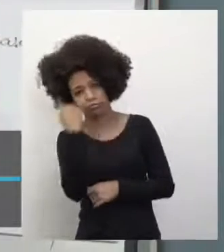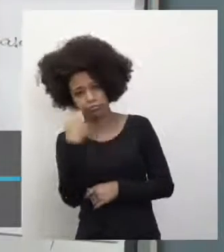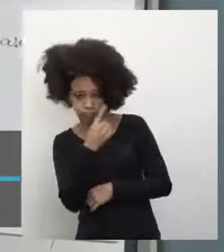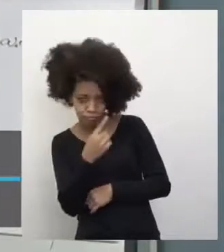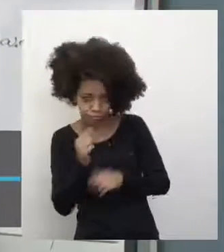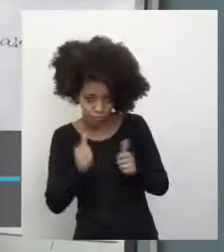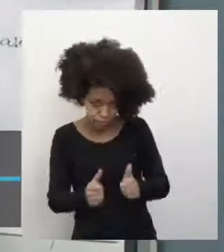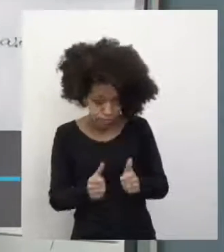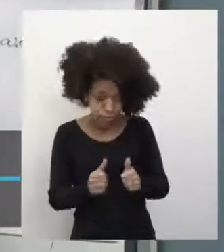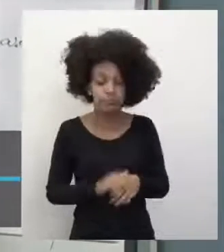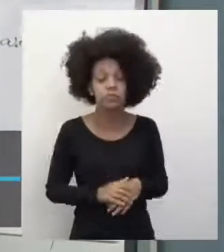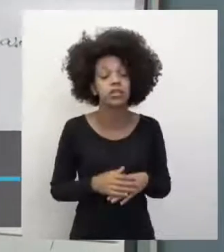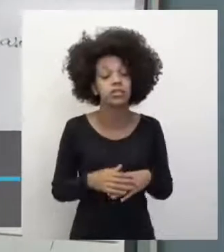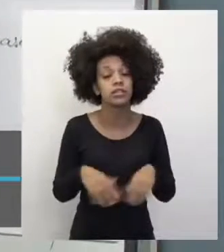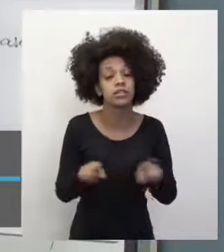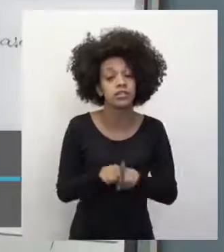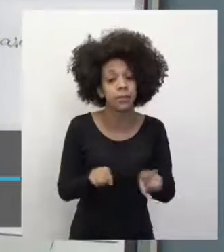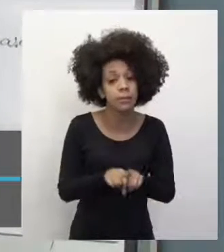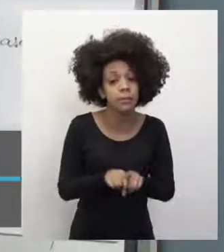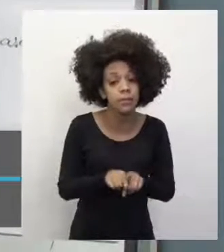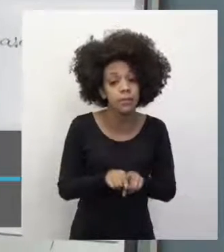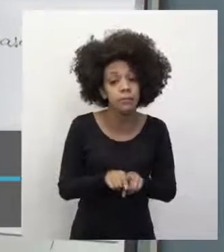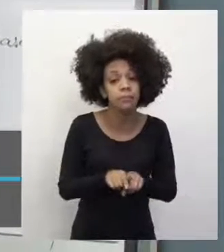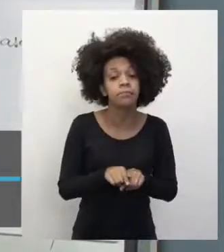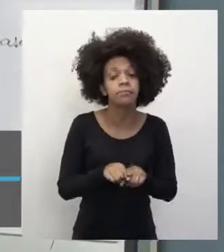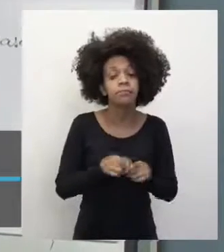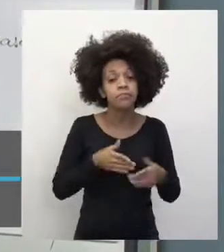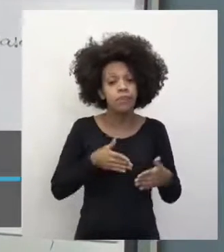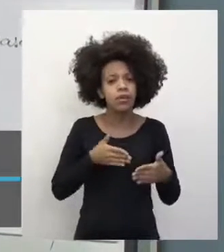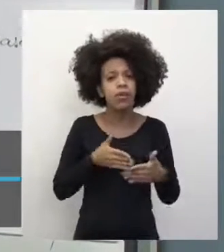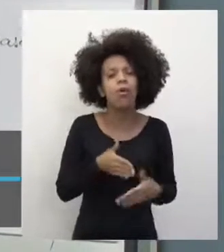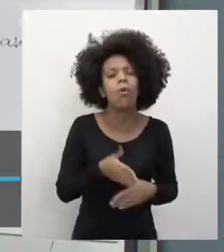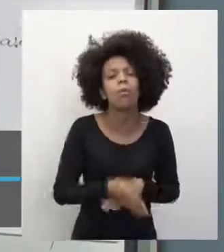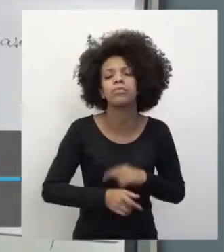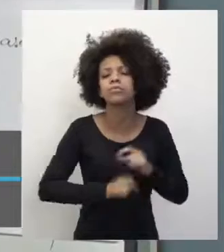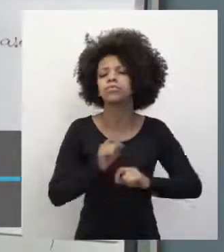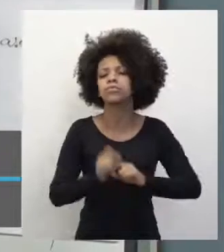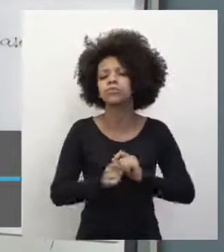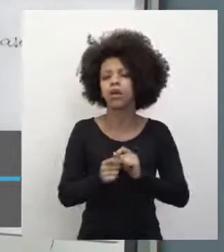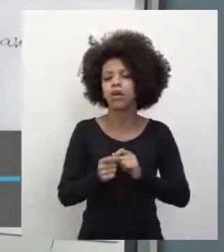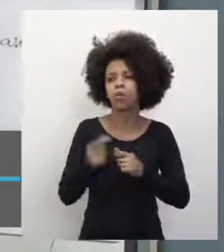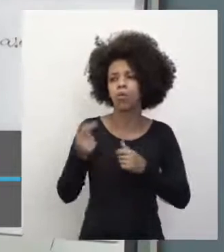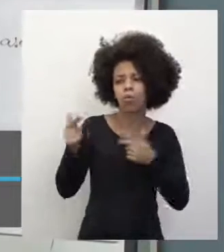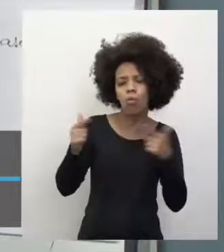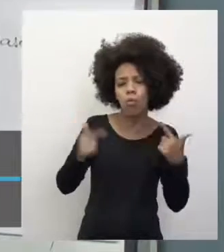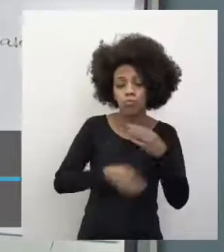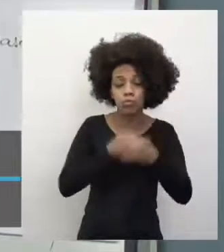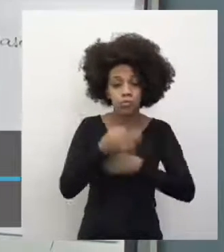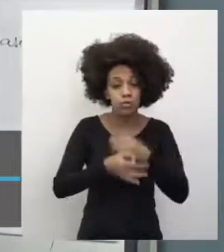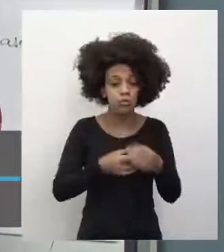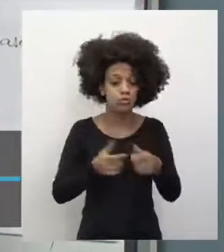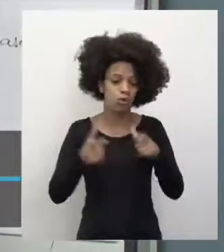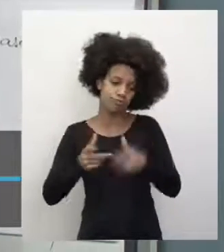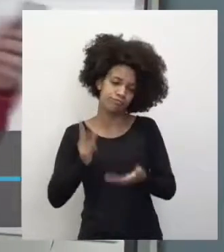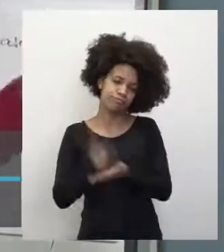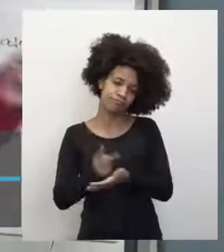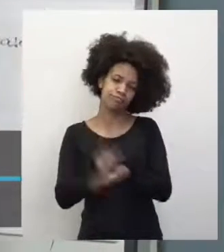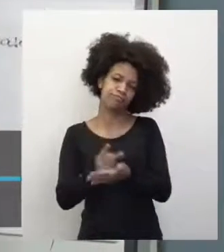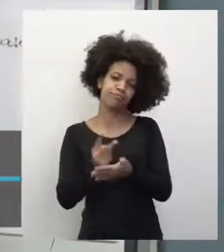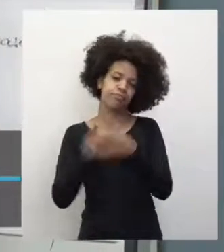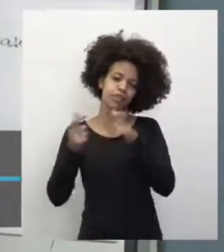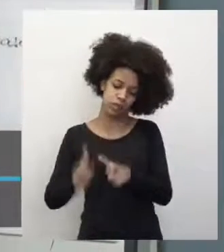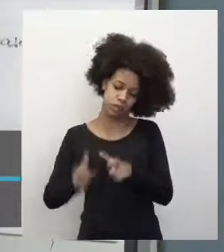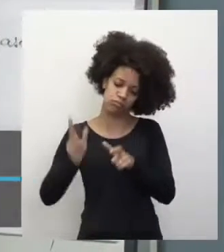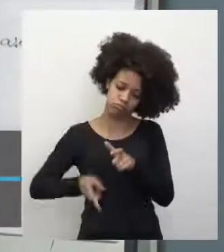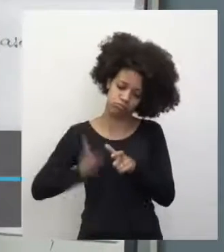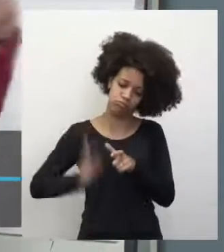certo? E também, né, rompendo aí com outras questões, né, como a questão de local, né, era sempre, a peça